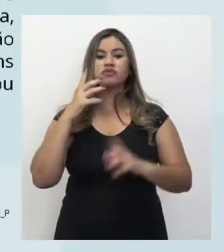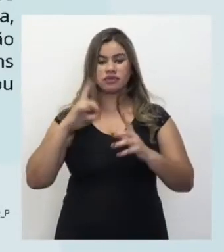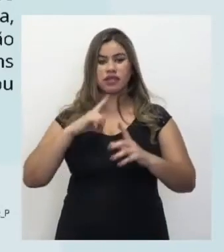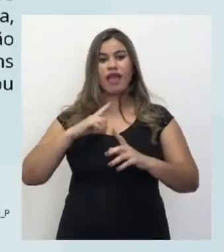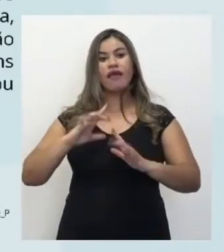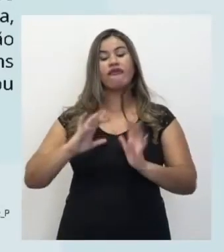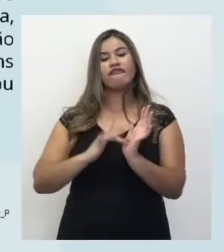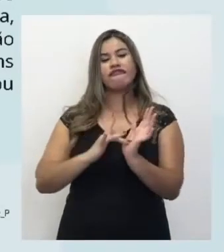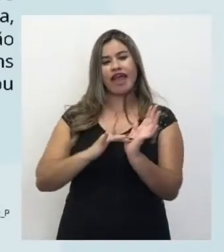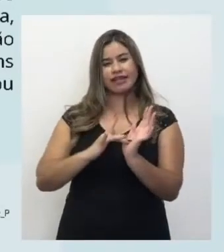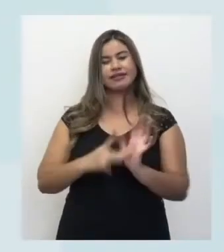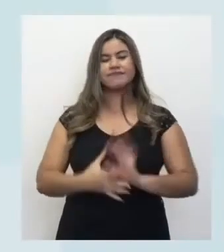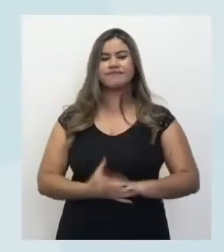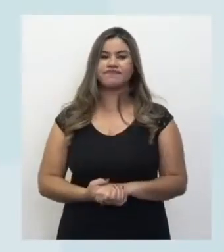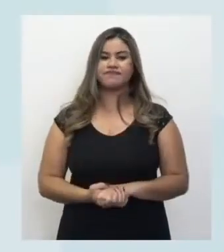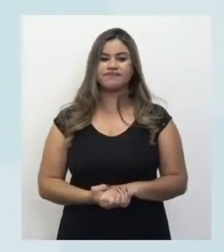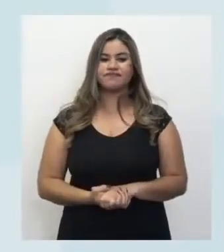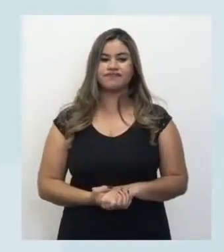por favor.